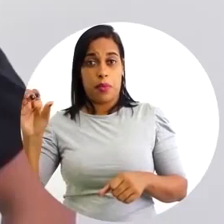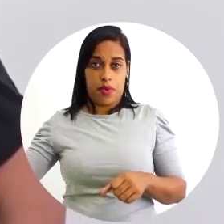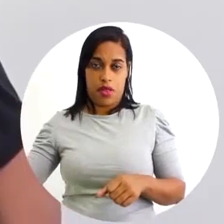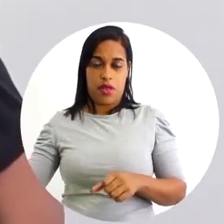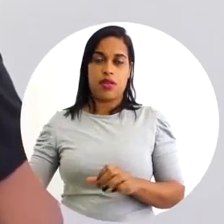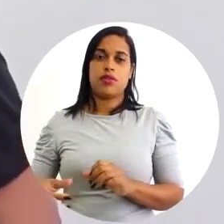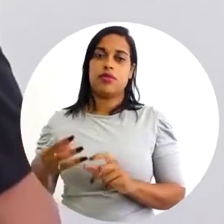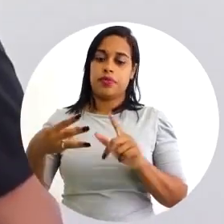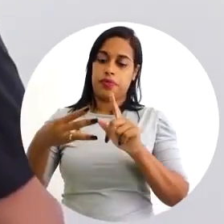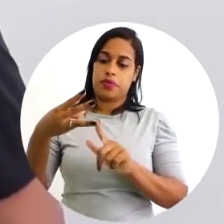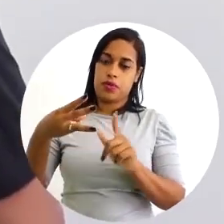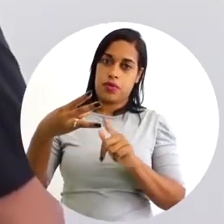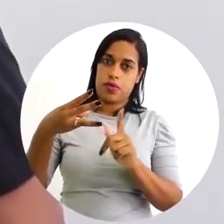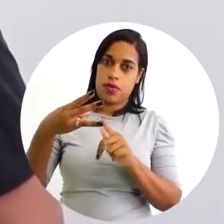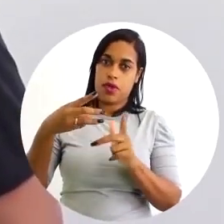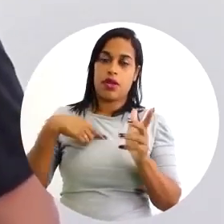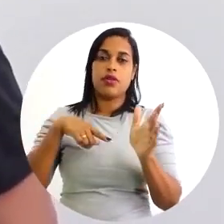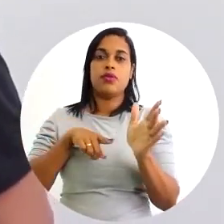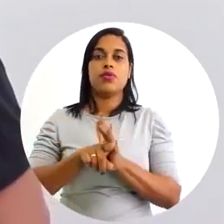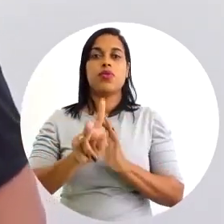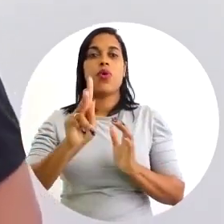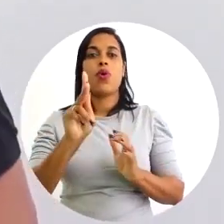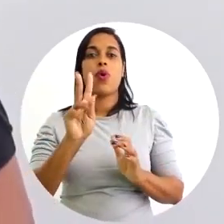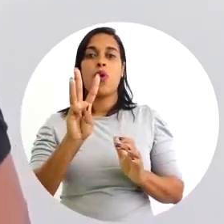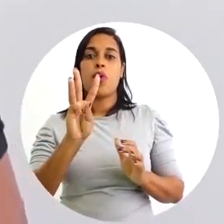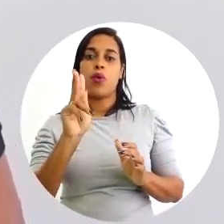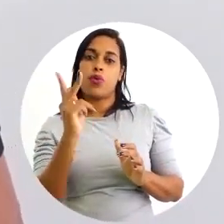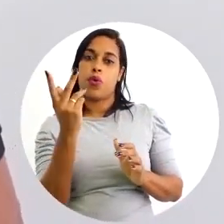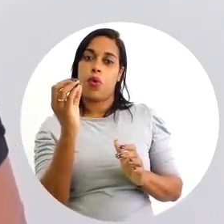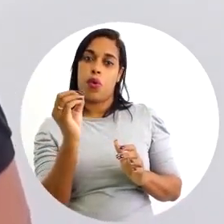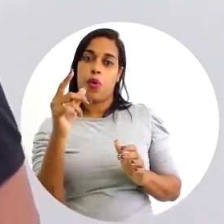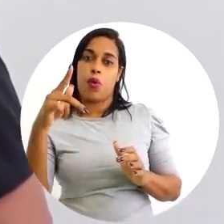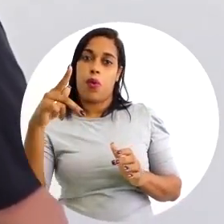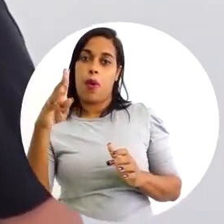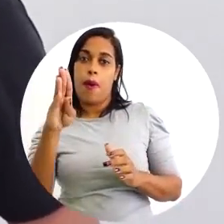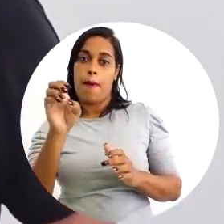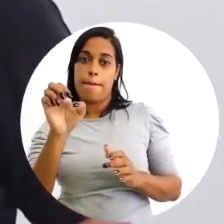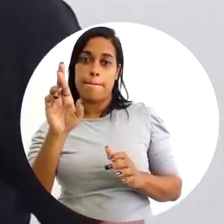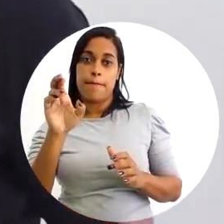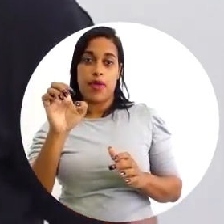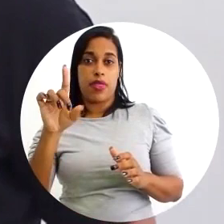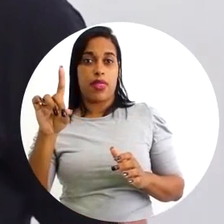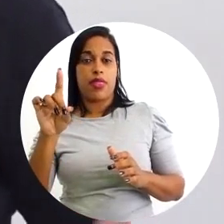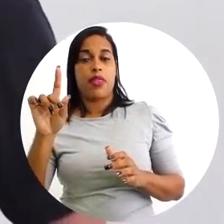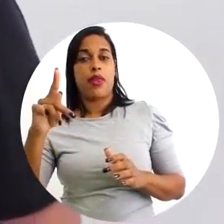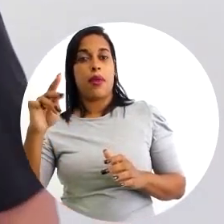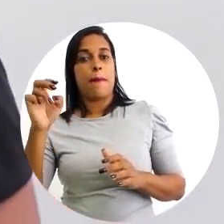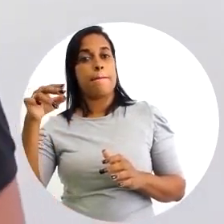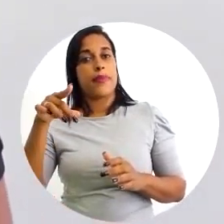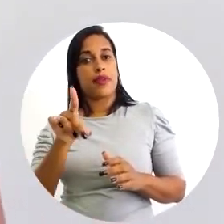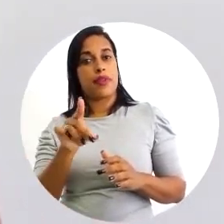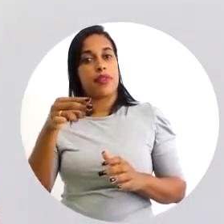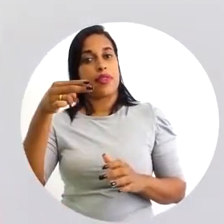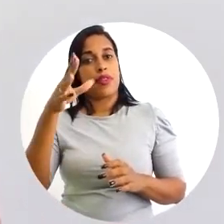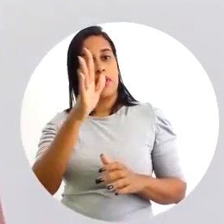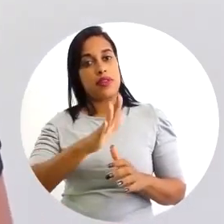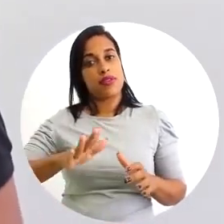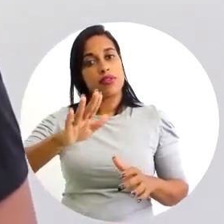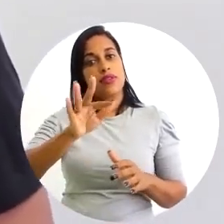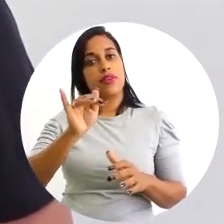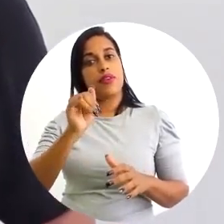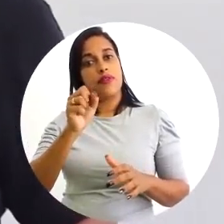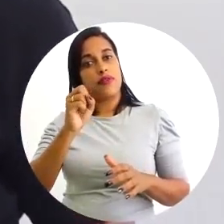2010. A terceira pergunta é who built and repair the Maintain National